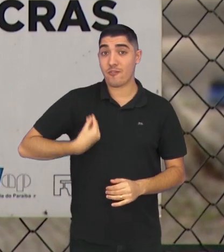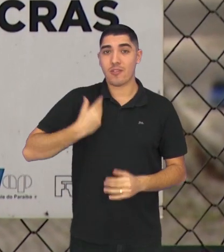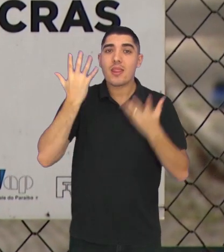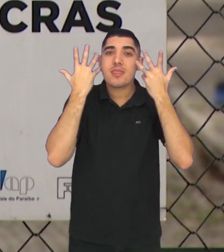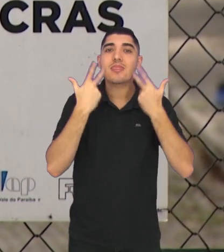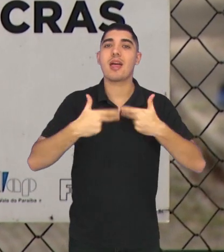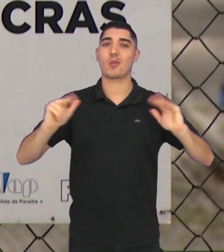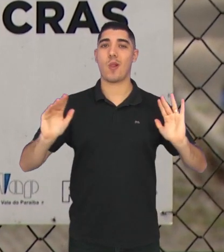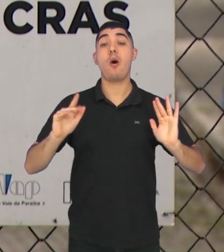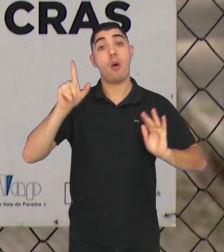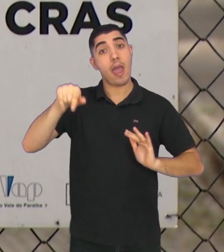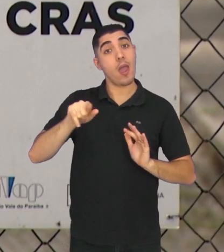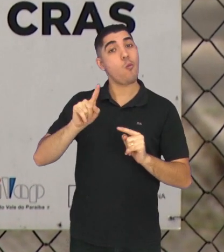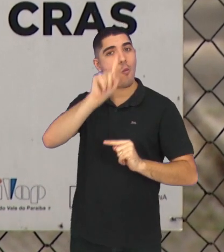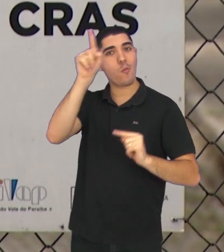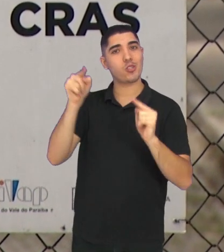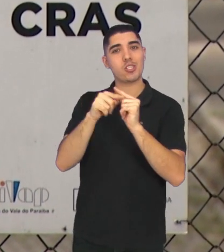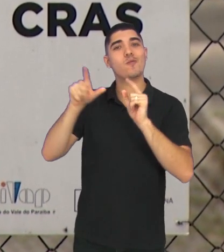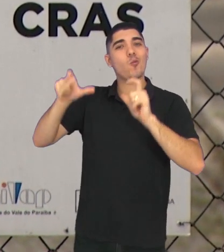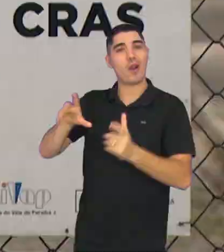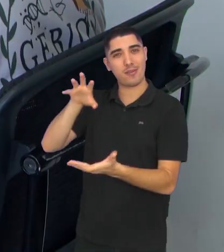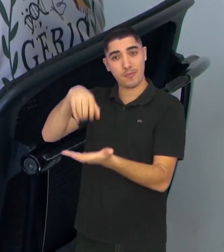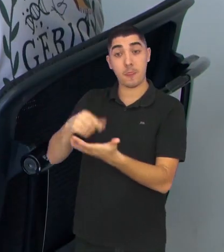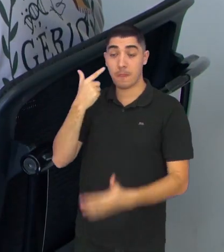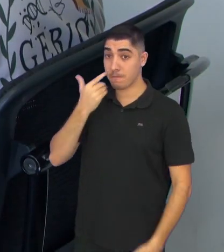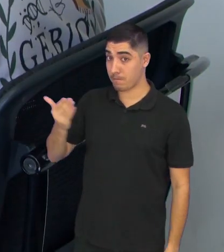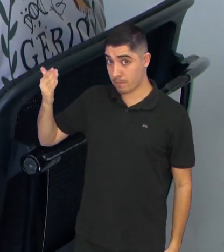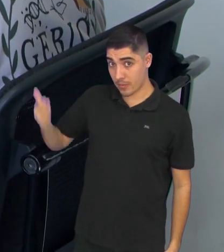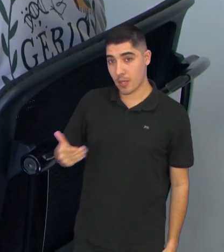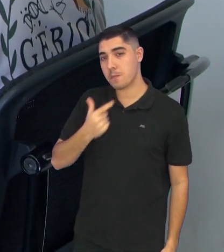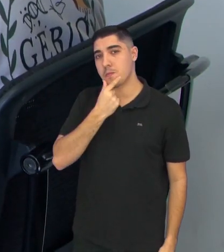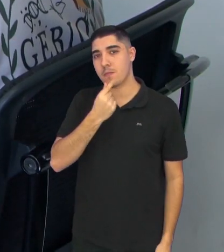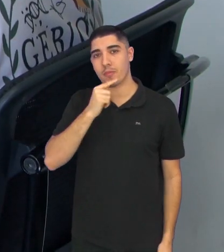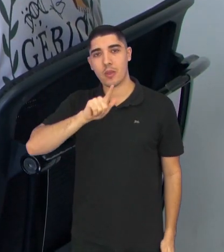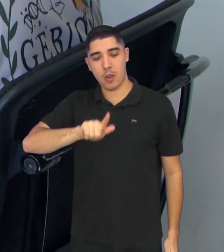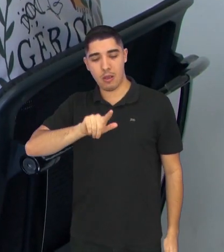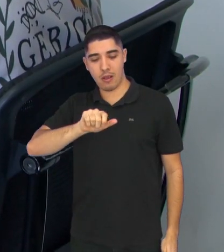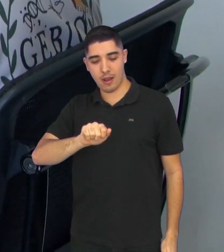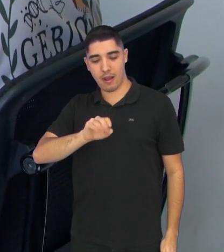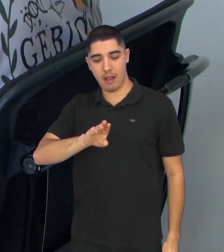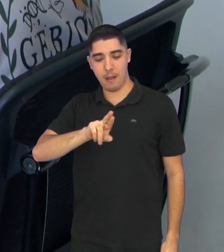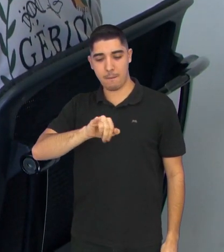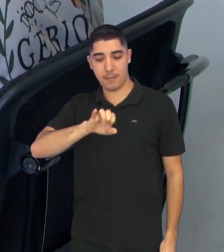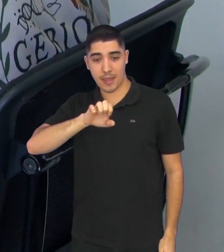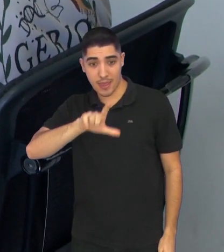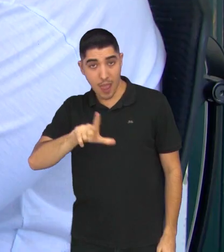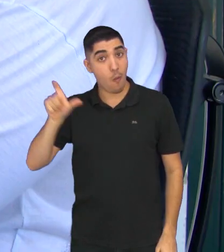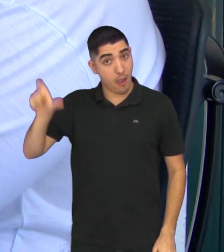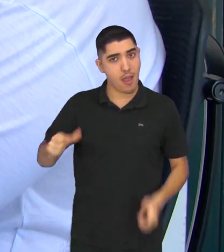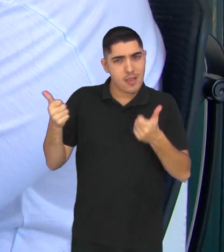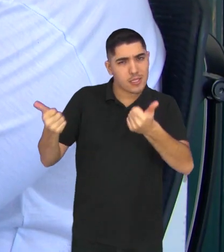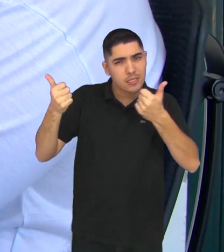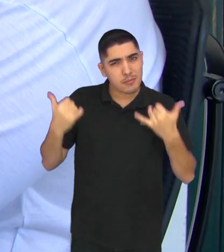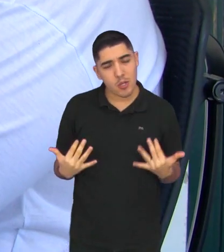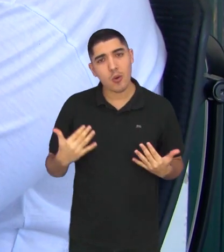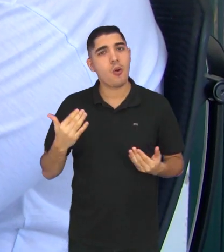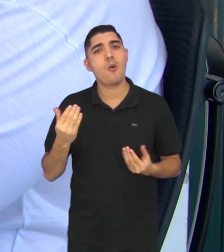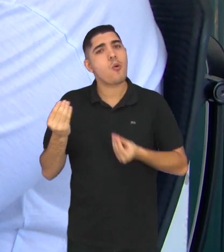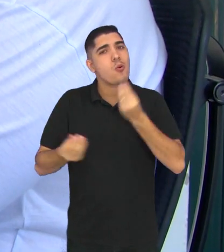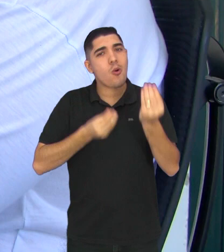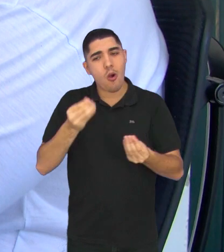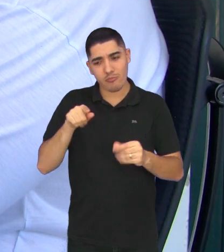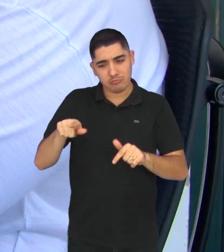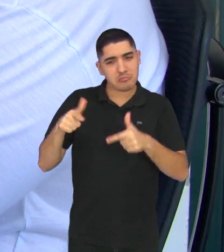objetivos do Centro de Reabilitação da Univap. O Gabriel, que recebe os animais silvestres, explicou direitinho